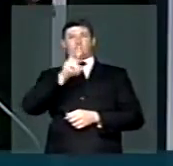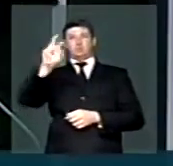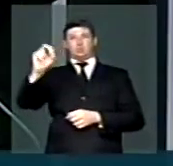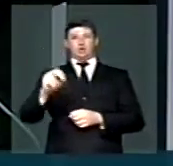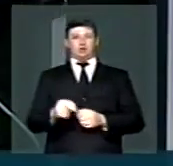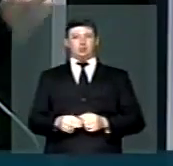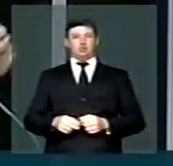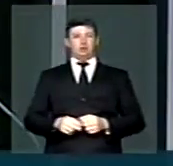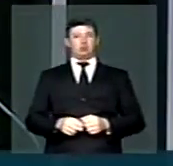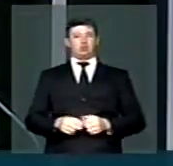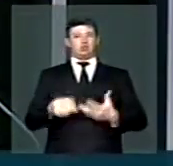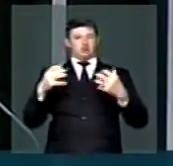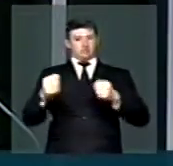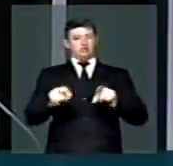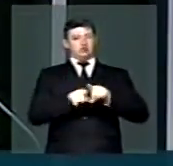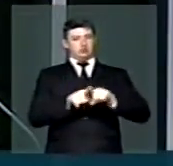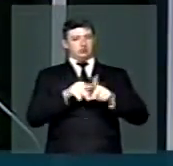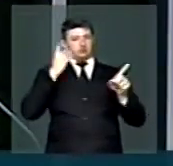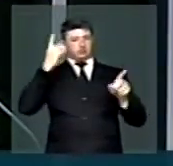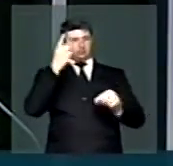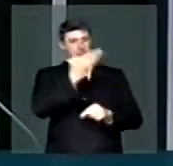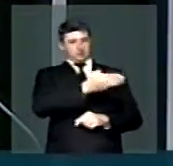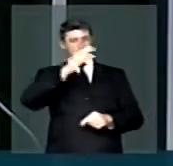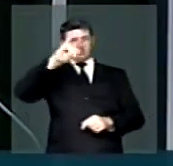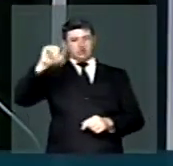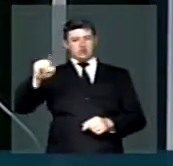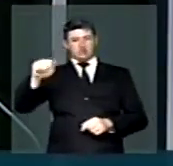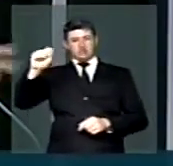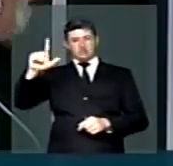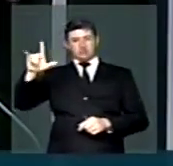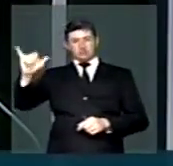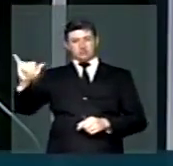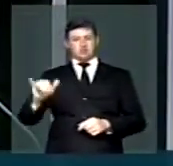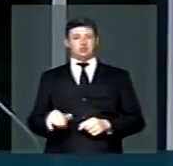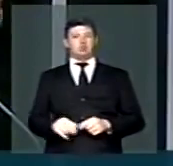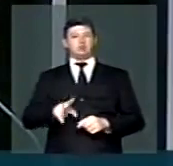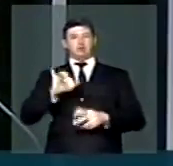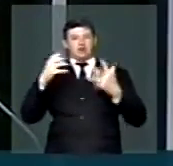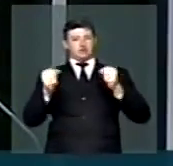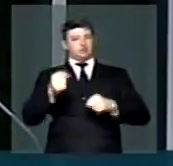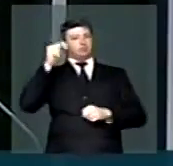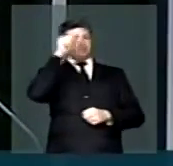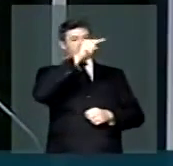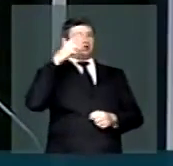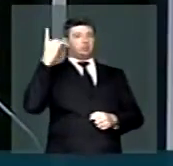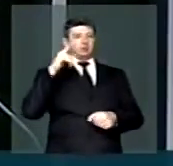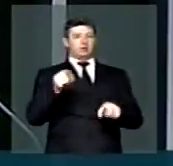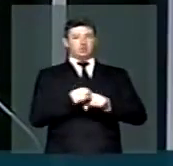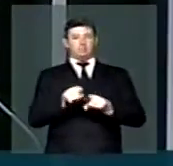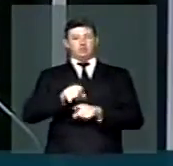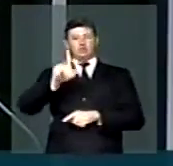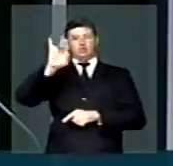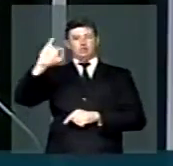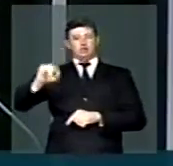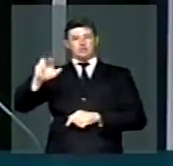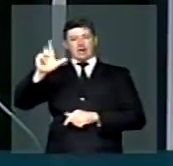como assumiu também o deputado Isalci, como vai assumir também o deputado Luiz